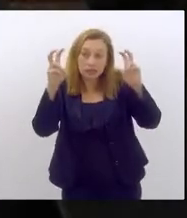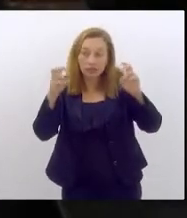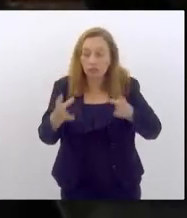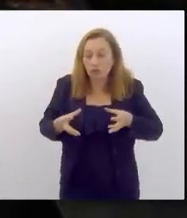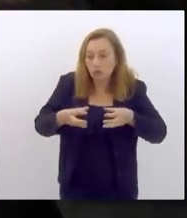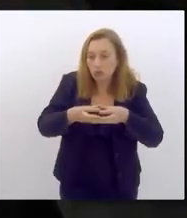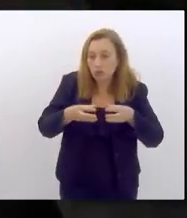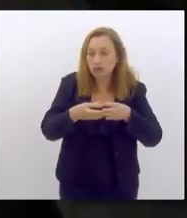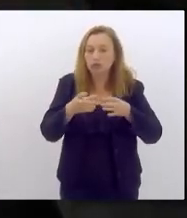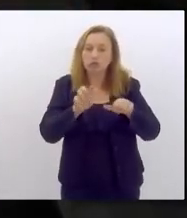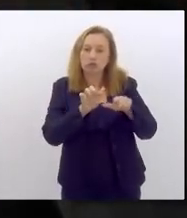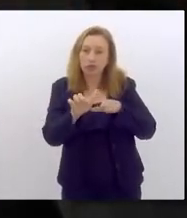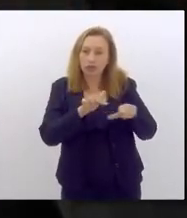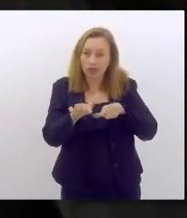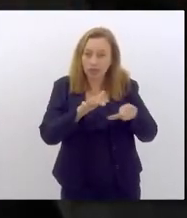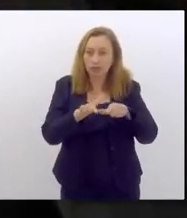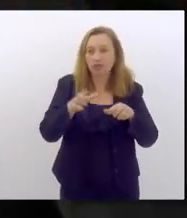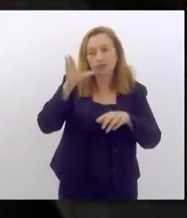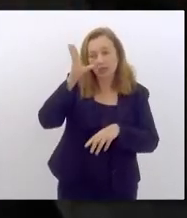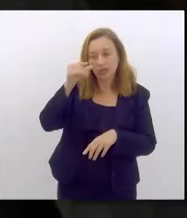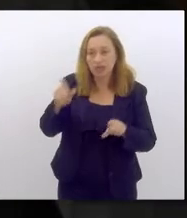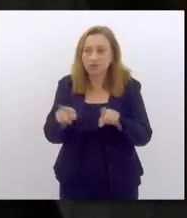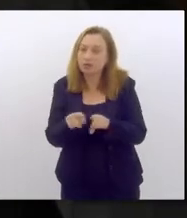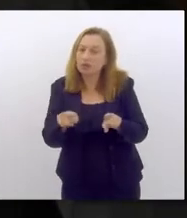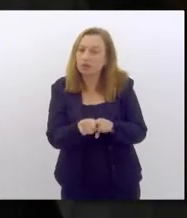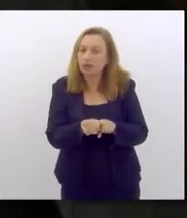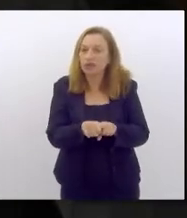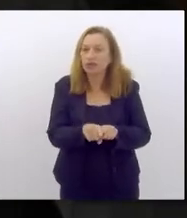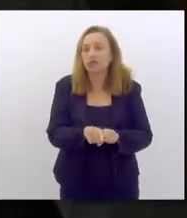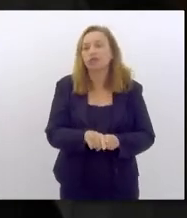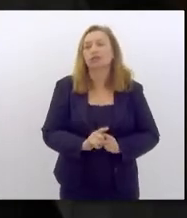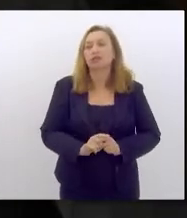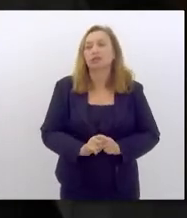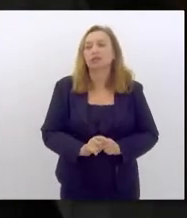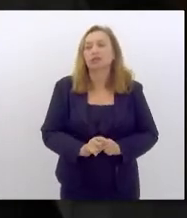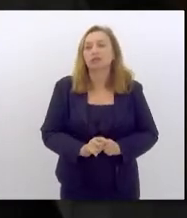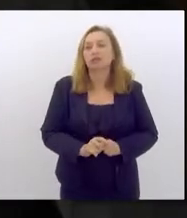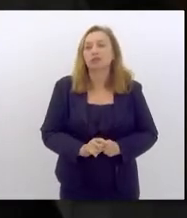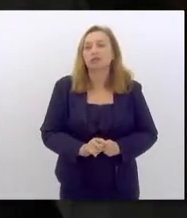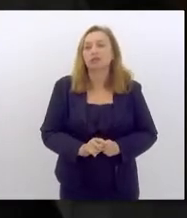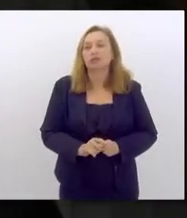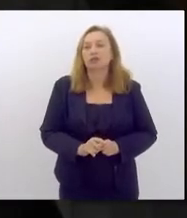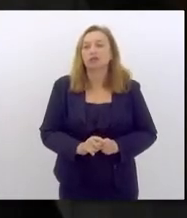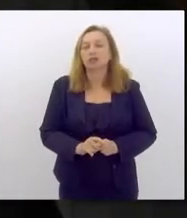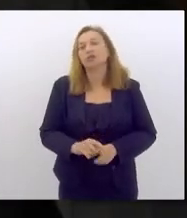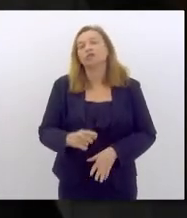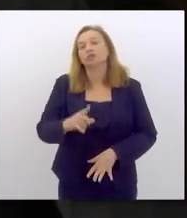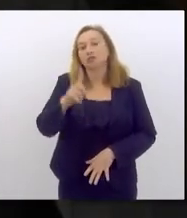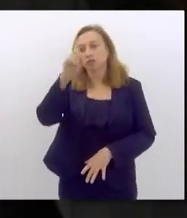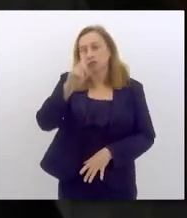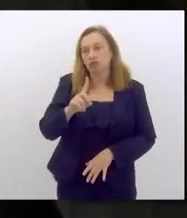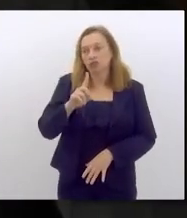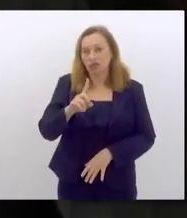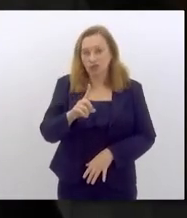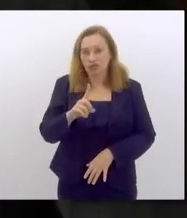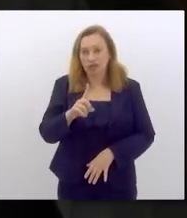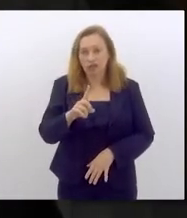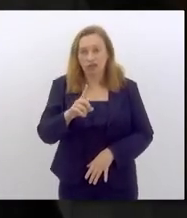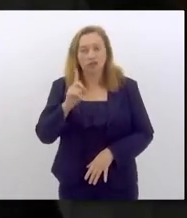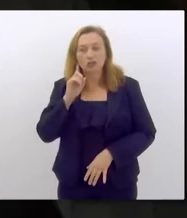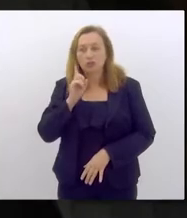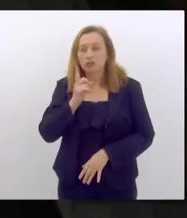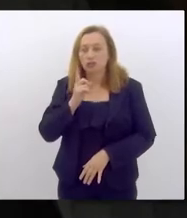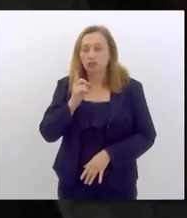conjunto, trabalhamos e nos interessamos, leve em conta a situação dos alunos com deficiência, da inclusão dos alunos com deficiência. Os